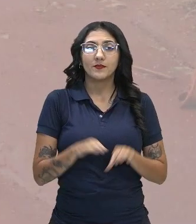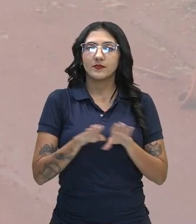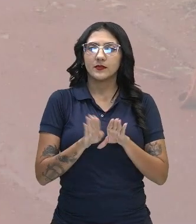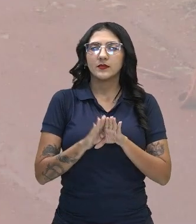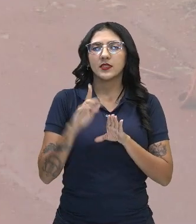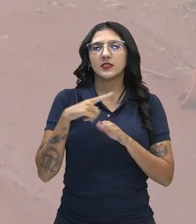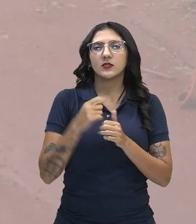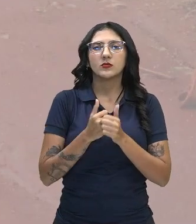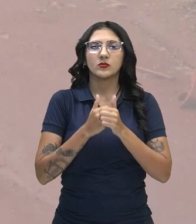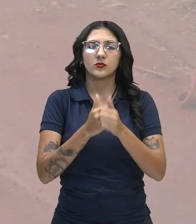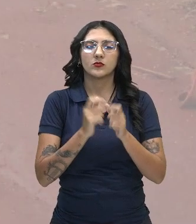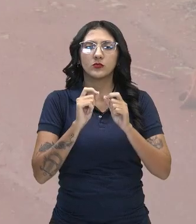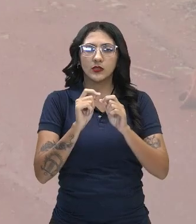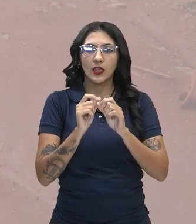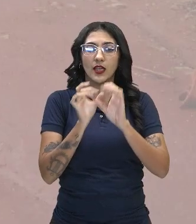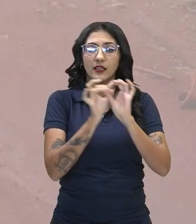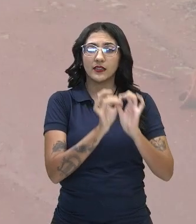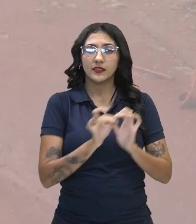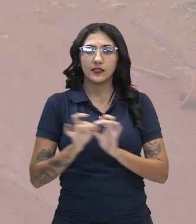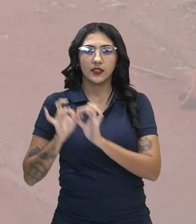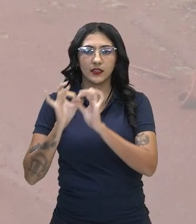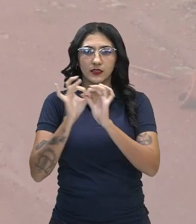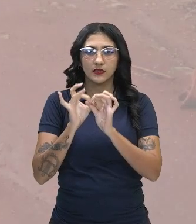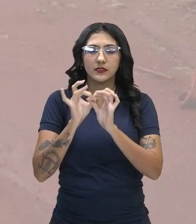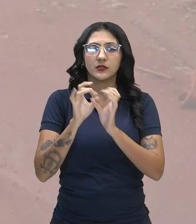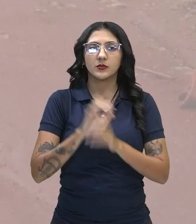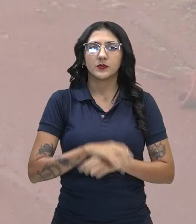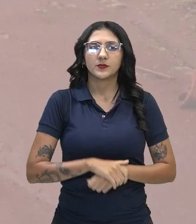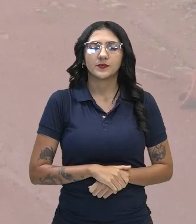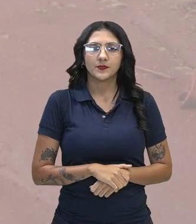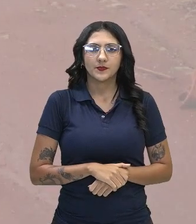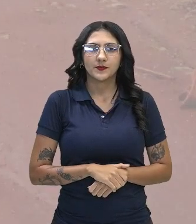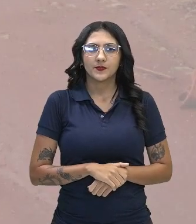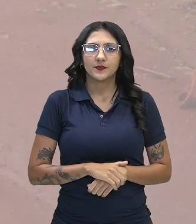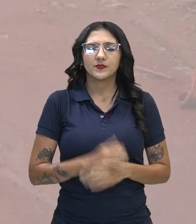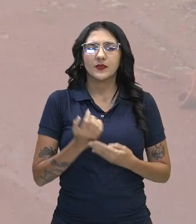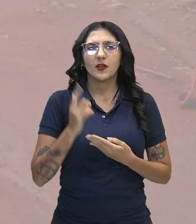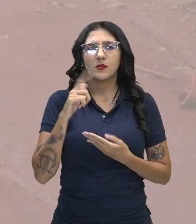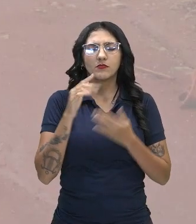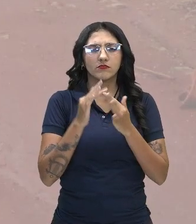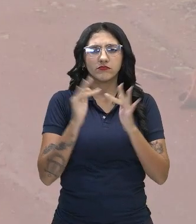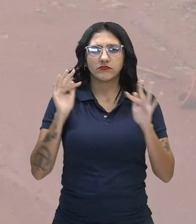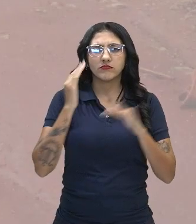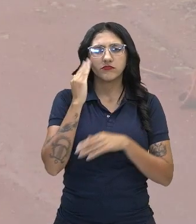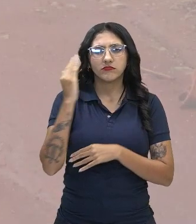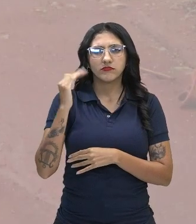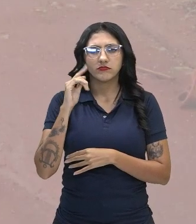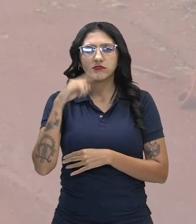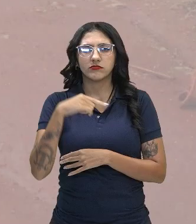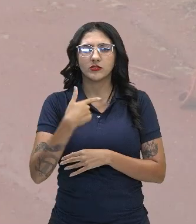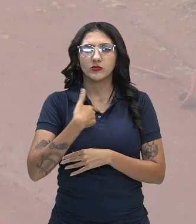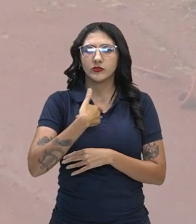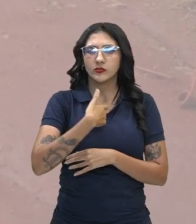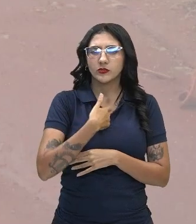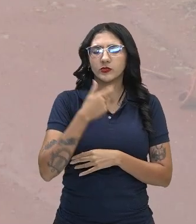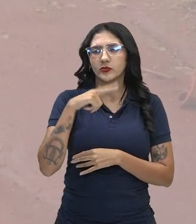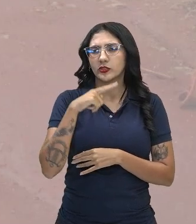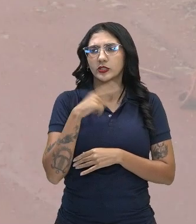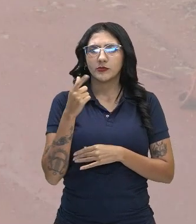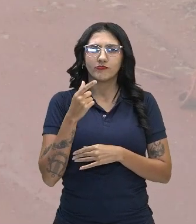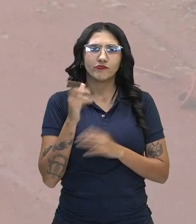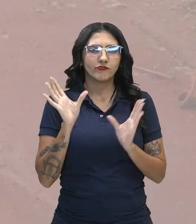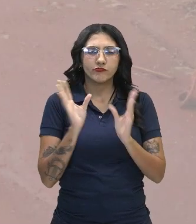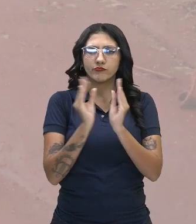de integrar para não entregar. Essa frase, ela resume muito bem todos esses projetos